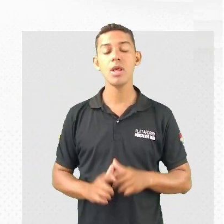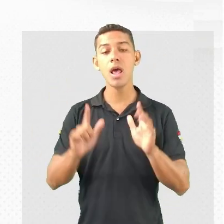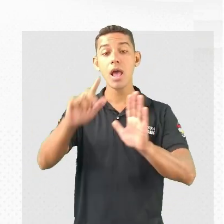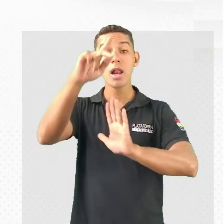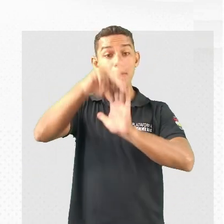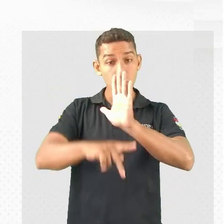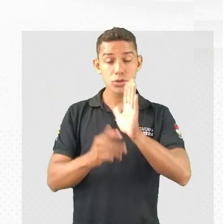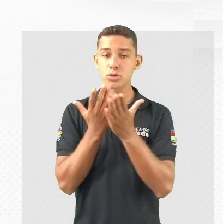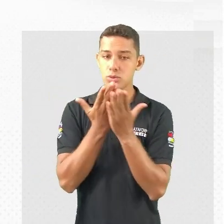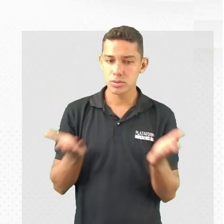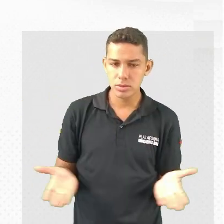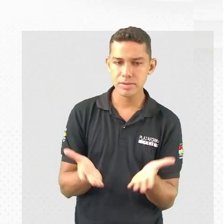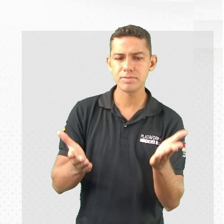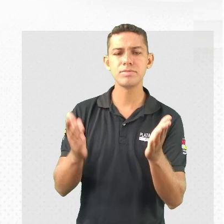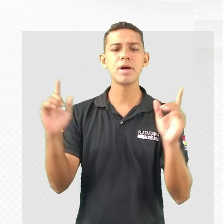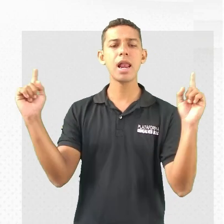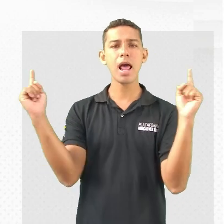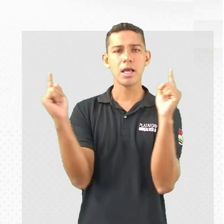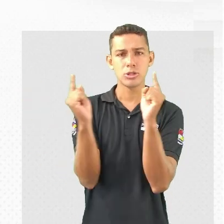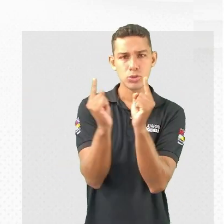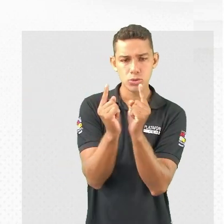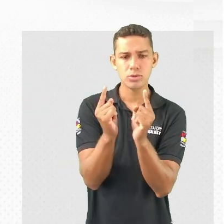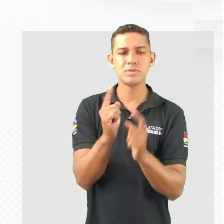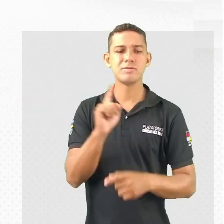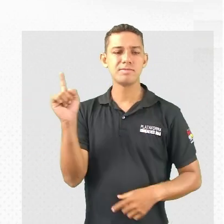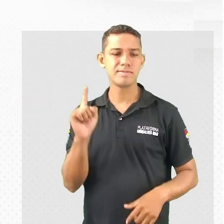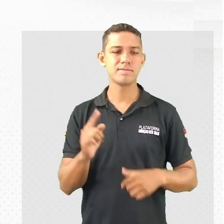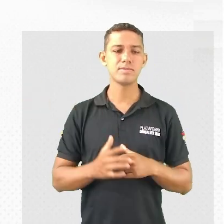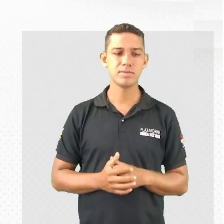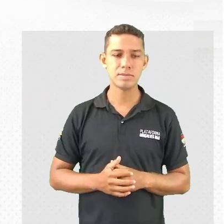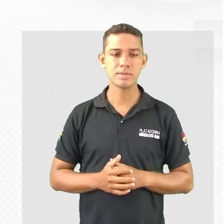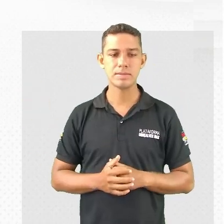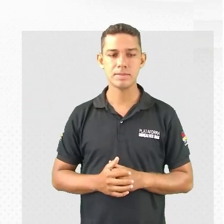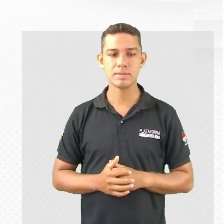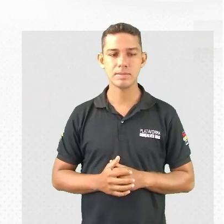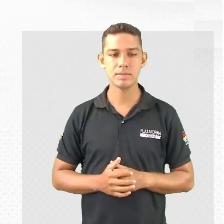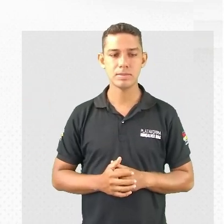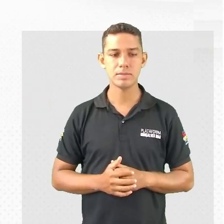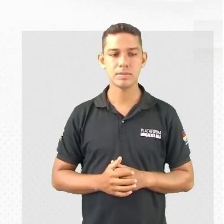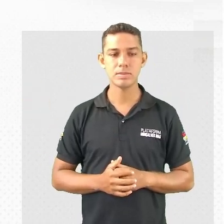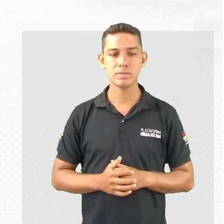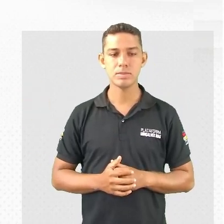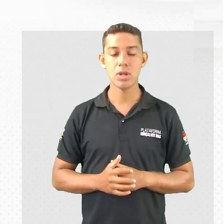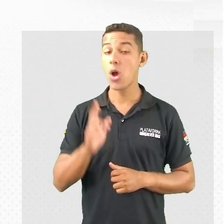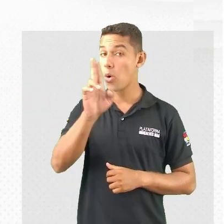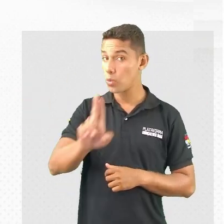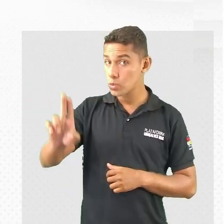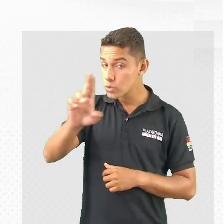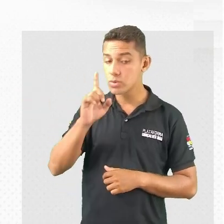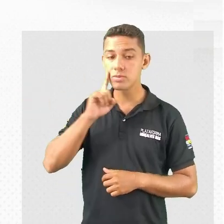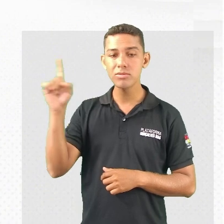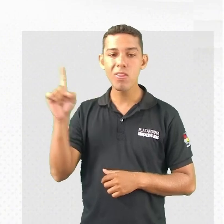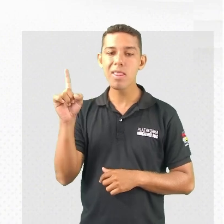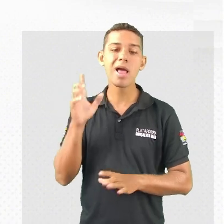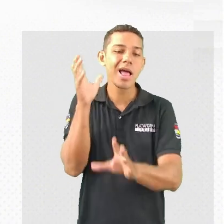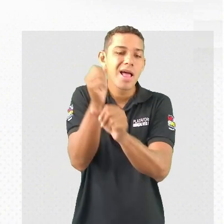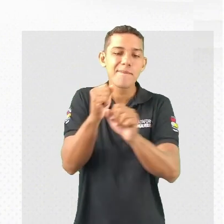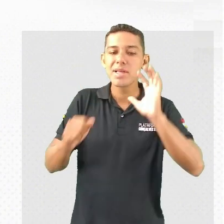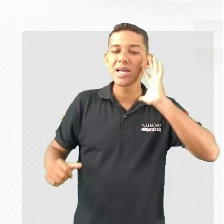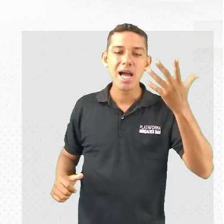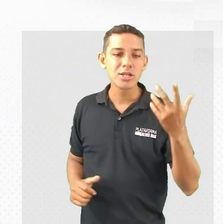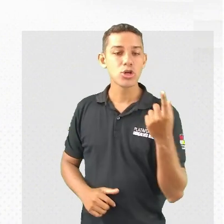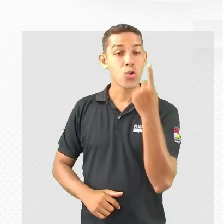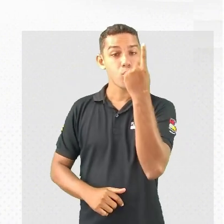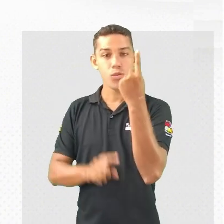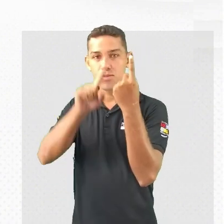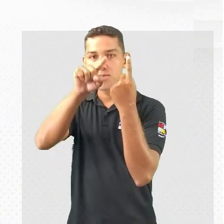né? Ele reduziu, fez uma planta baixa, tá? Usando aqui, no caso, a escala 1 para